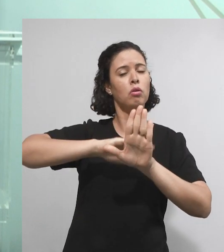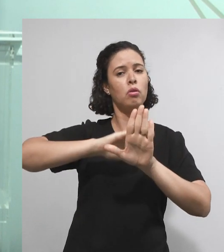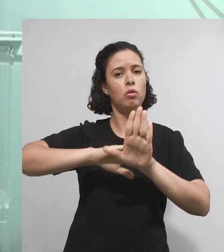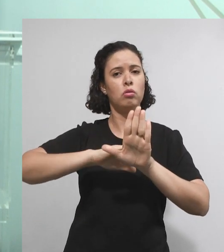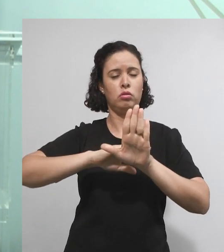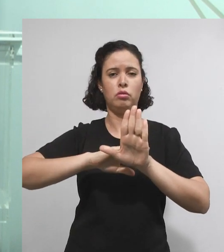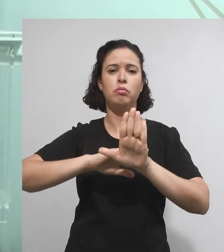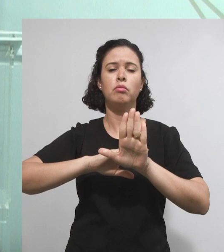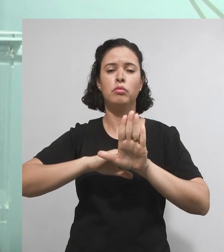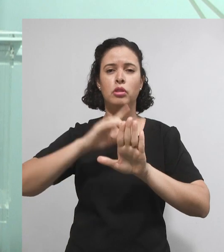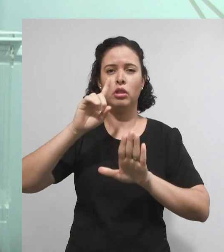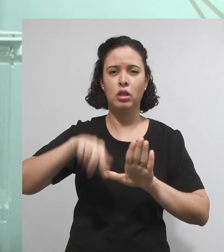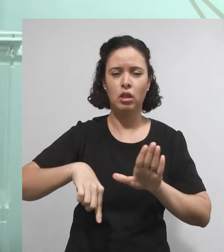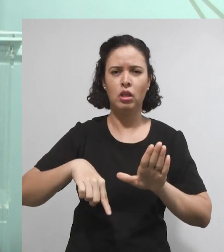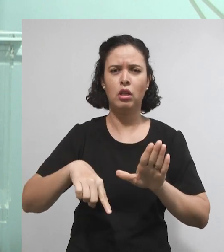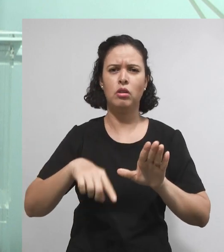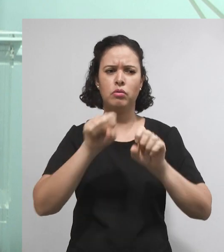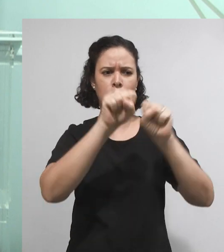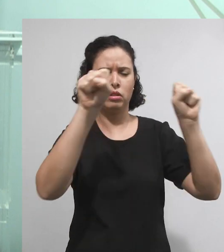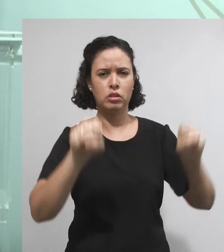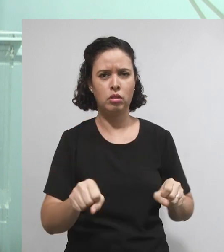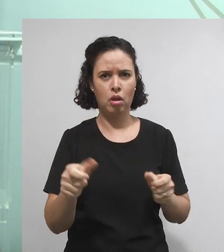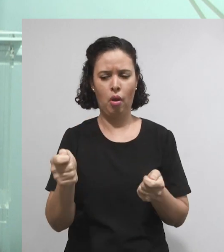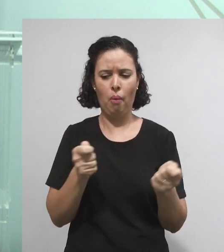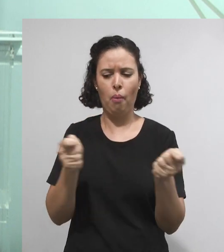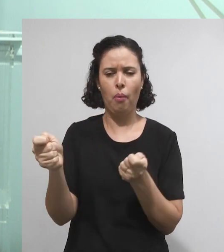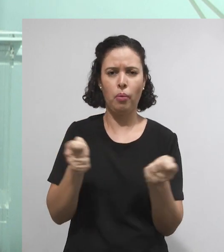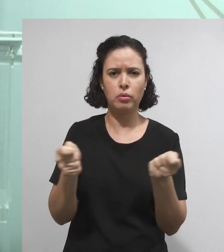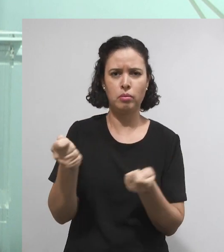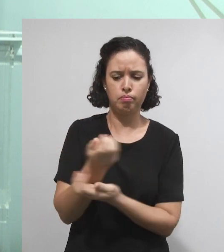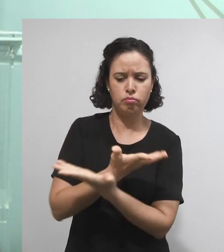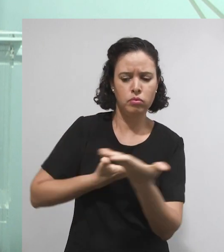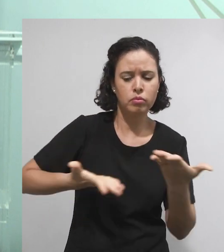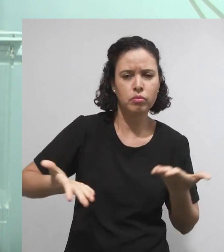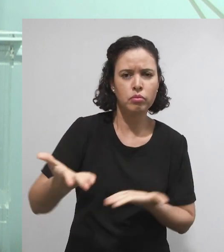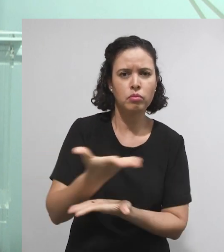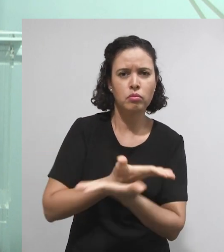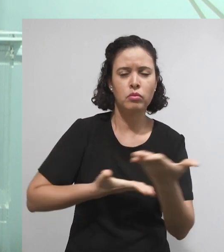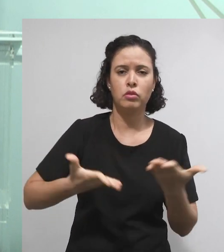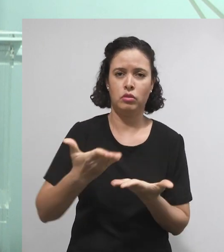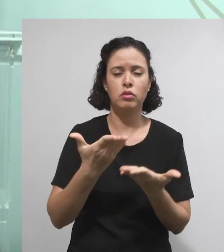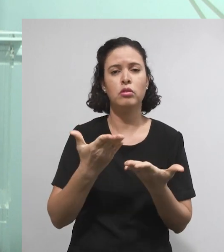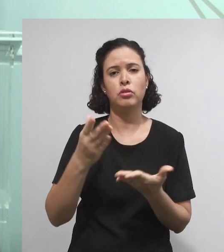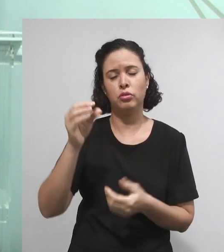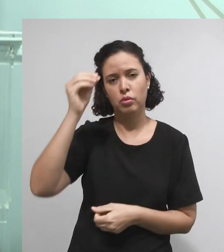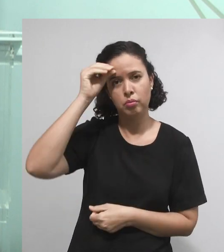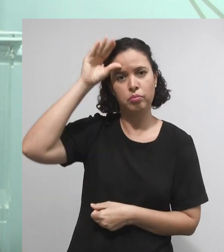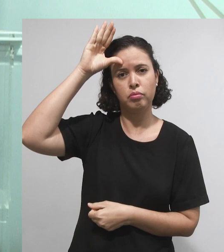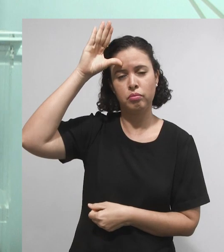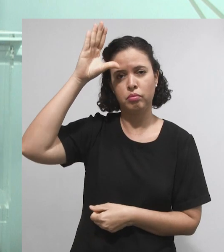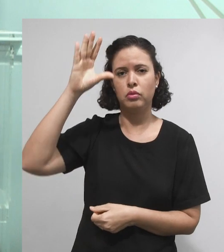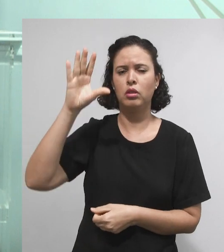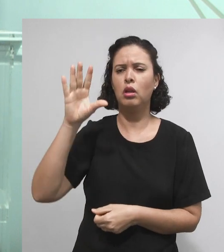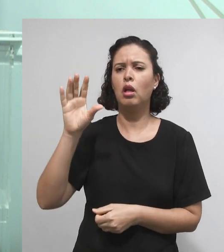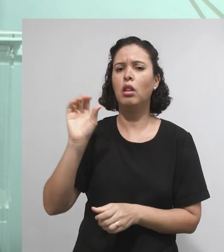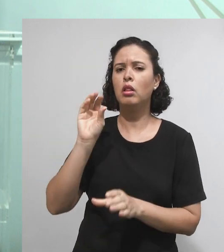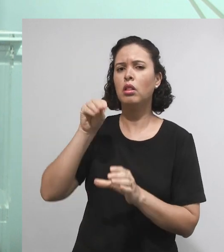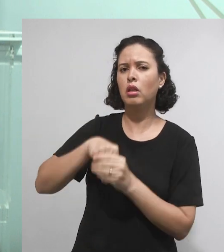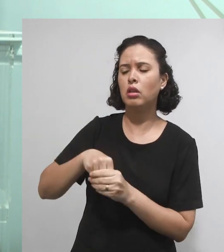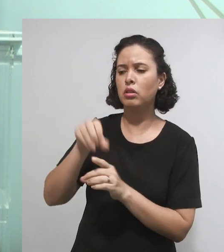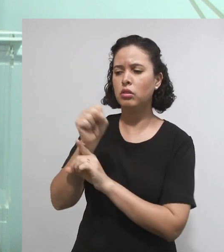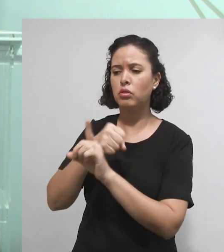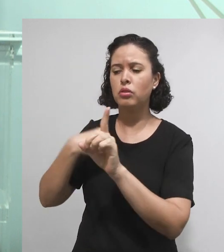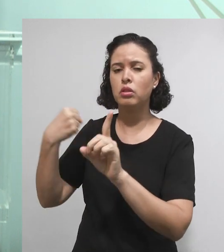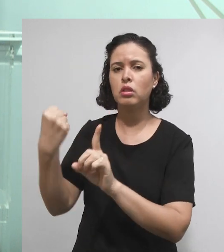o currículo como um sistema de controlar e distribuir conhecimento. Quem merece receber tal